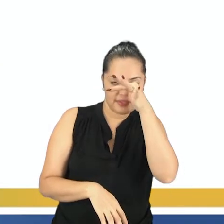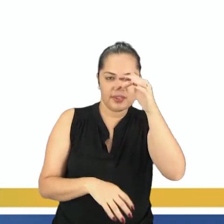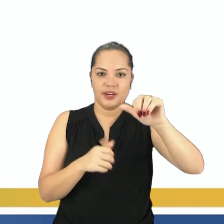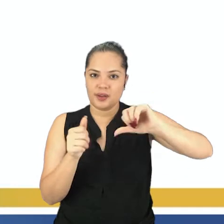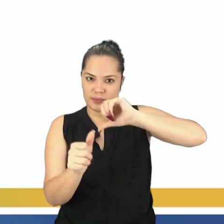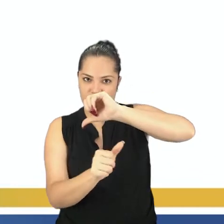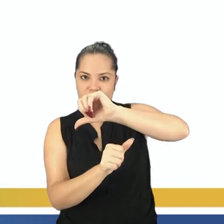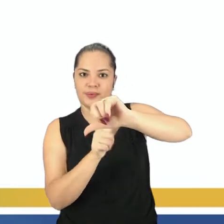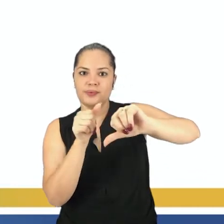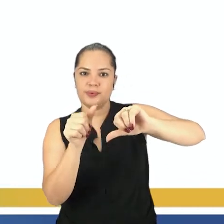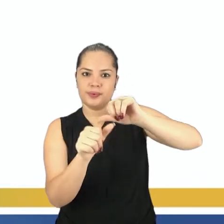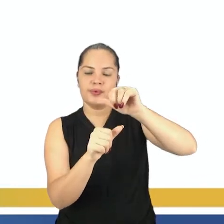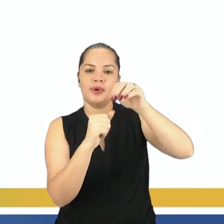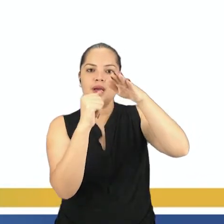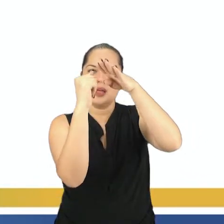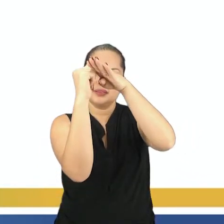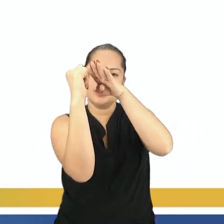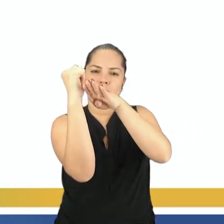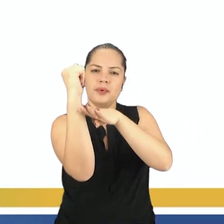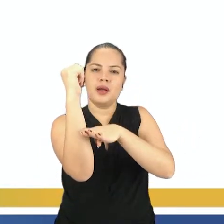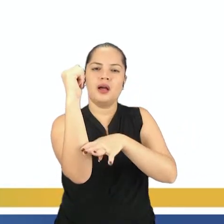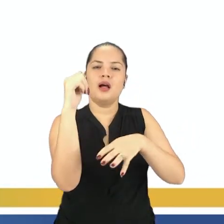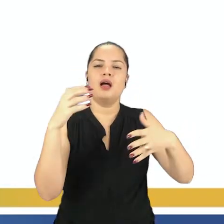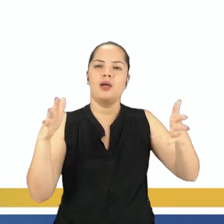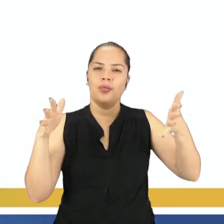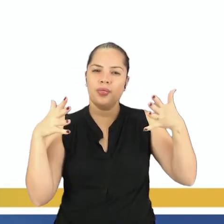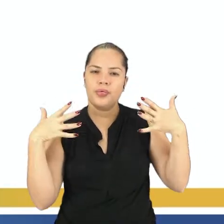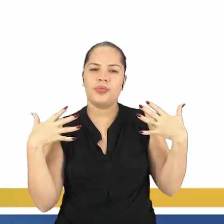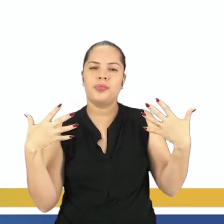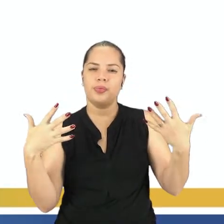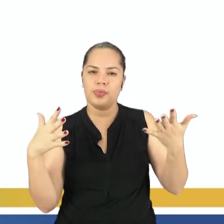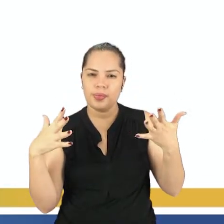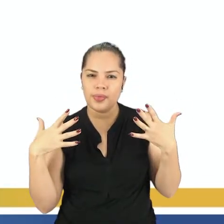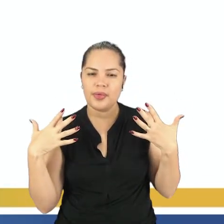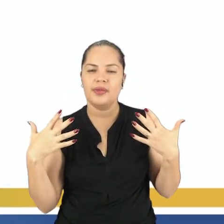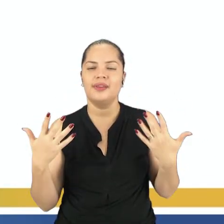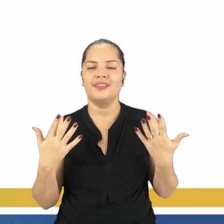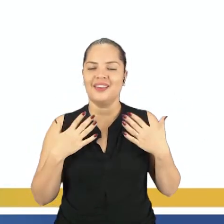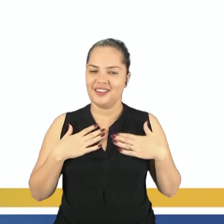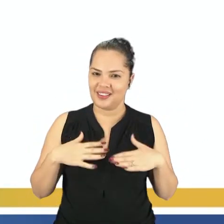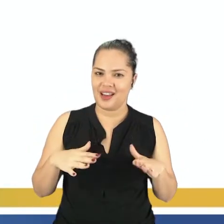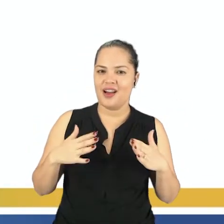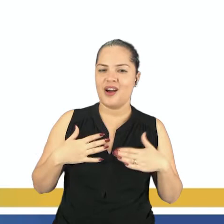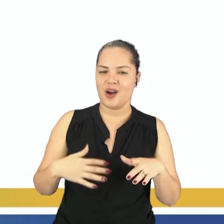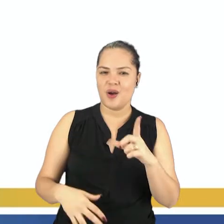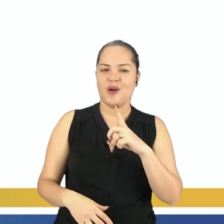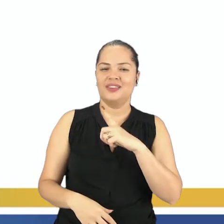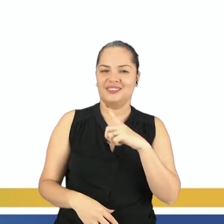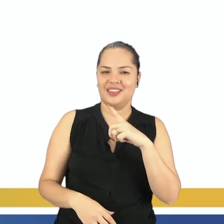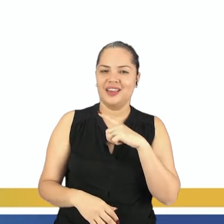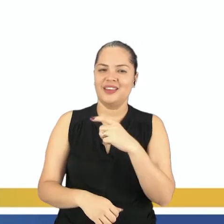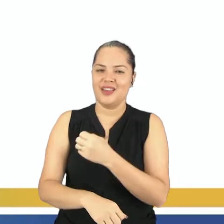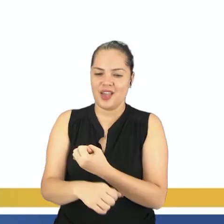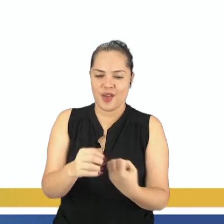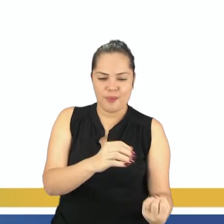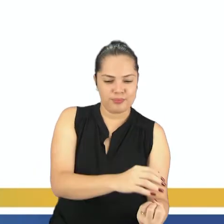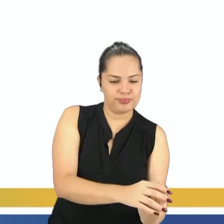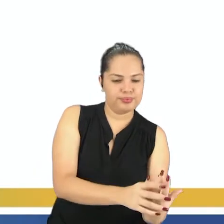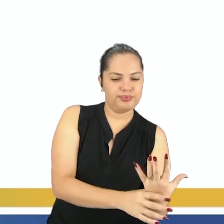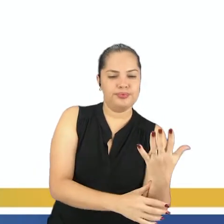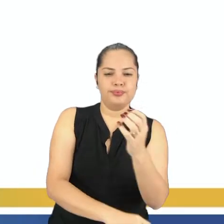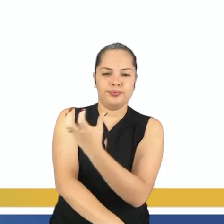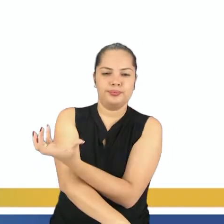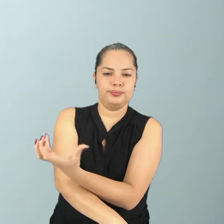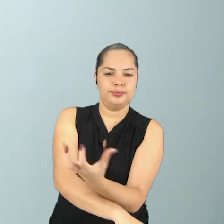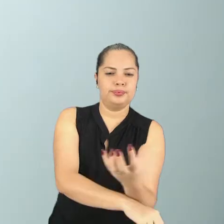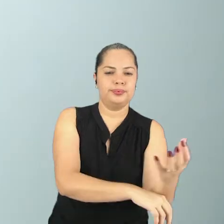temperaturas mais amenas, né? A primavera é muito marcada pelo florir pelo aparecimento de flores, né, nas